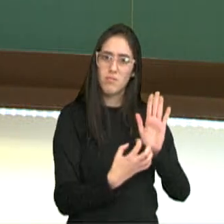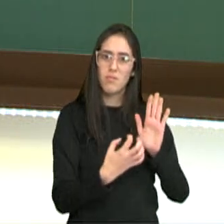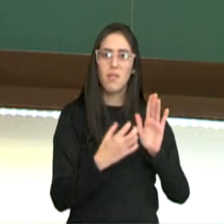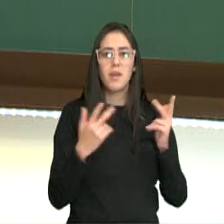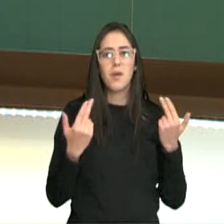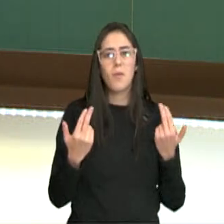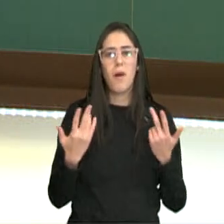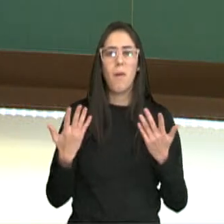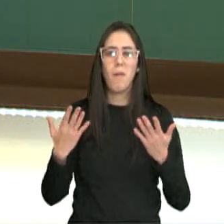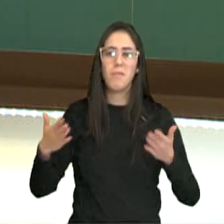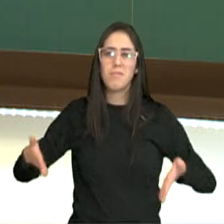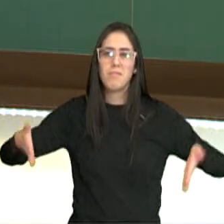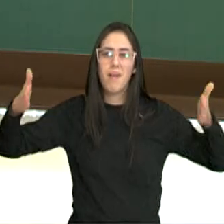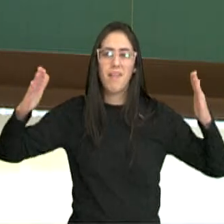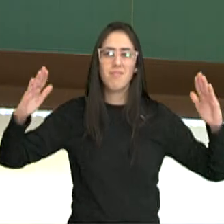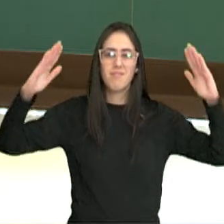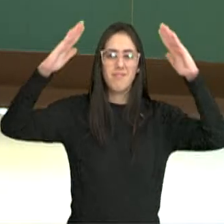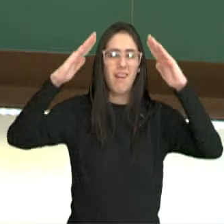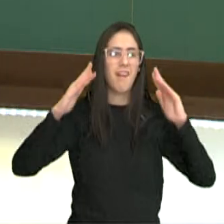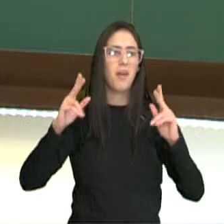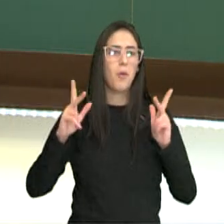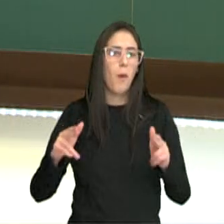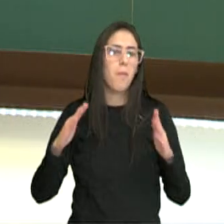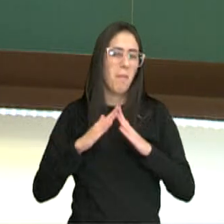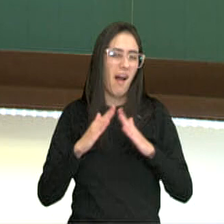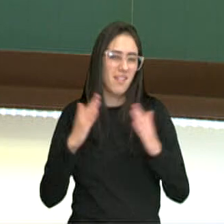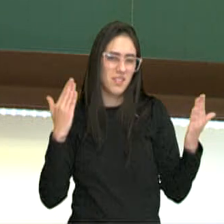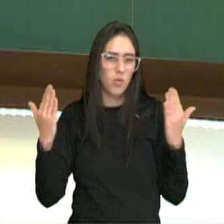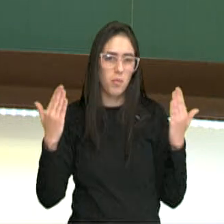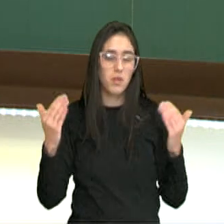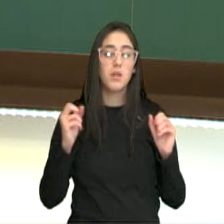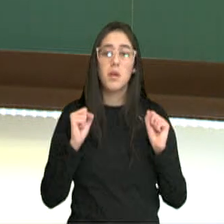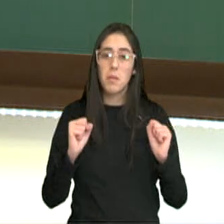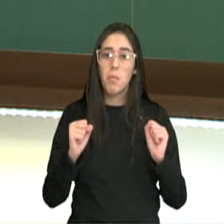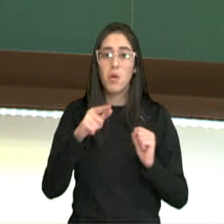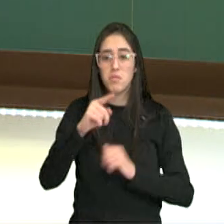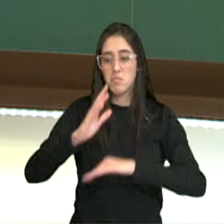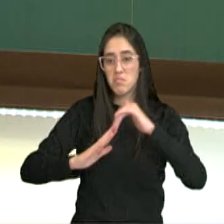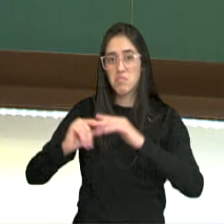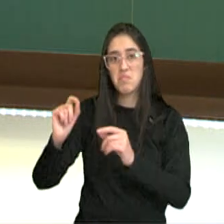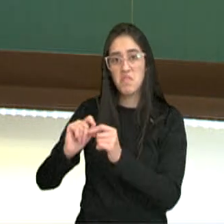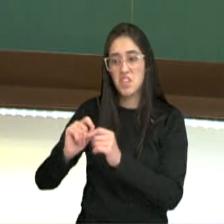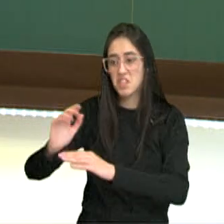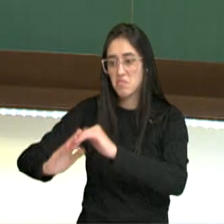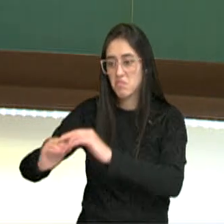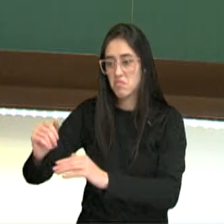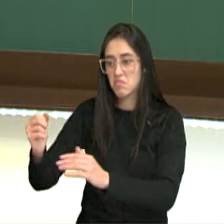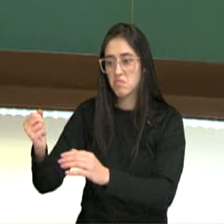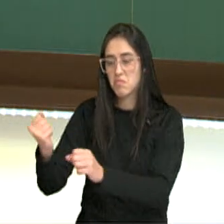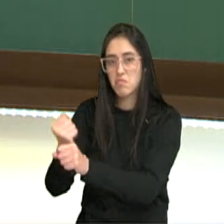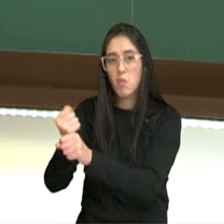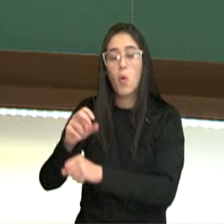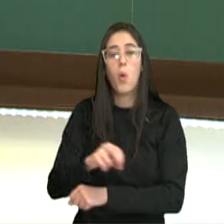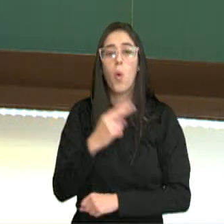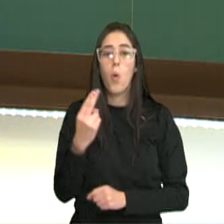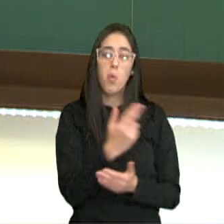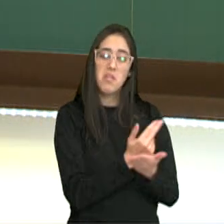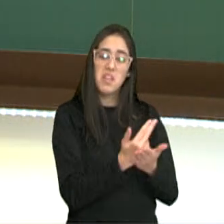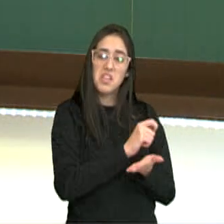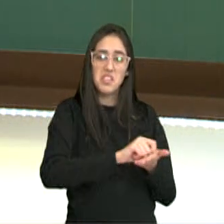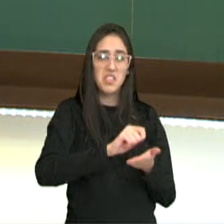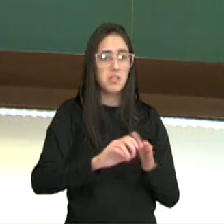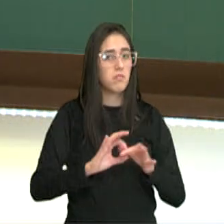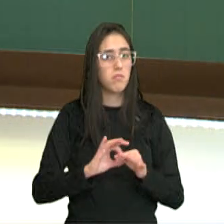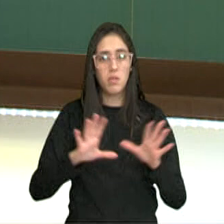o telhado, portas e janelas. Pode ser uma maquete, uma planta baixa ou um desenho. E nas partes